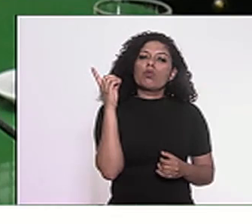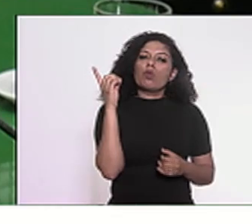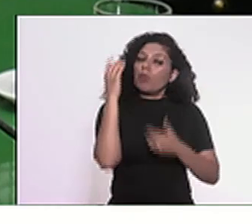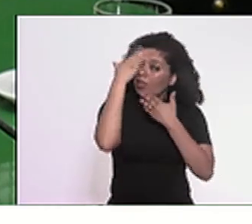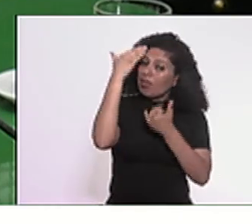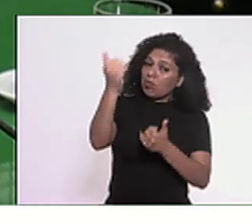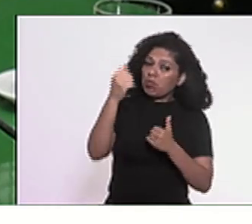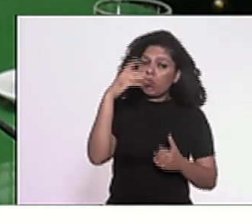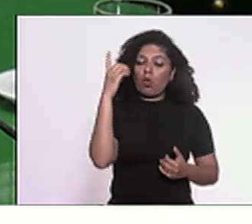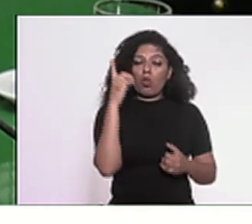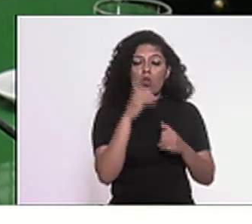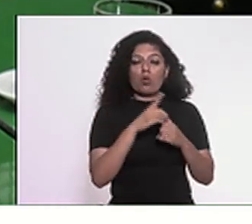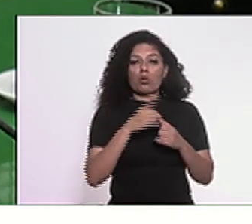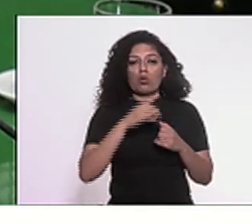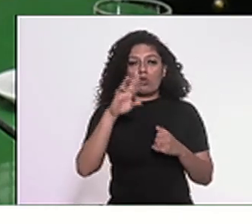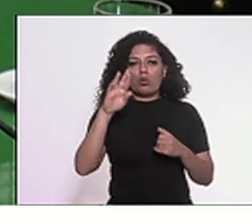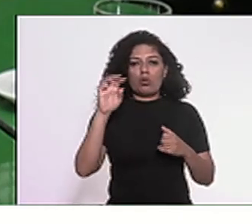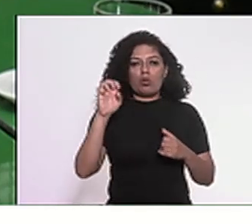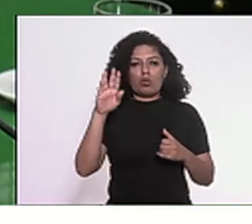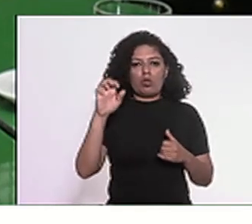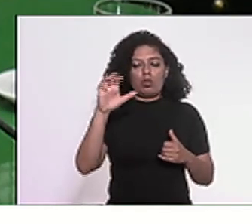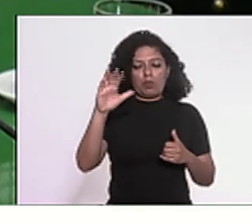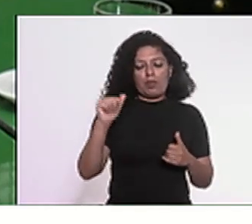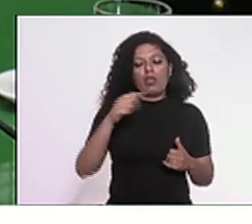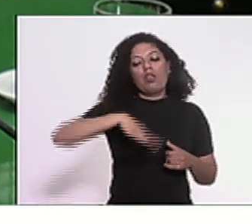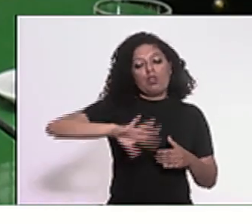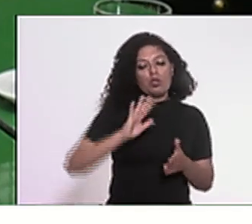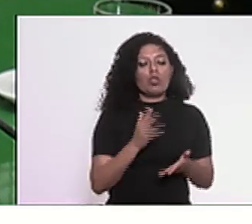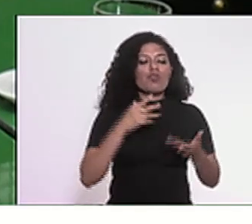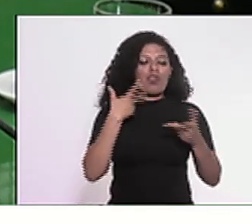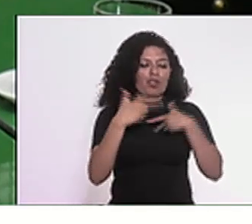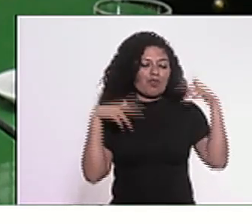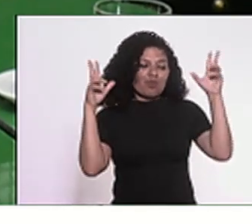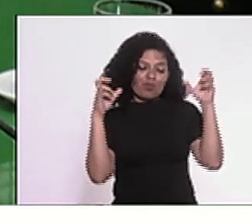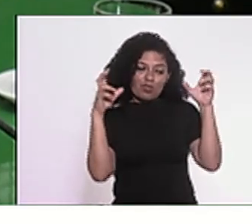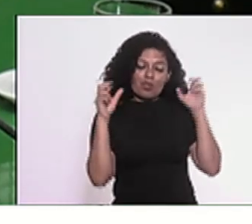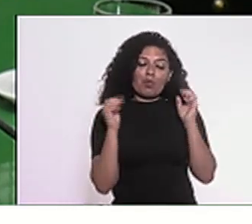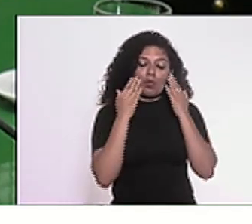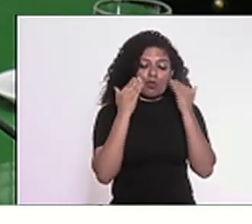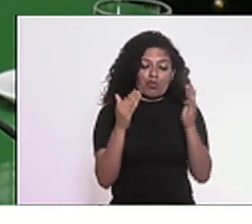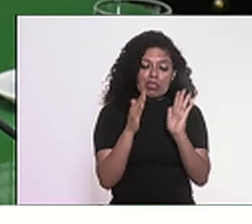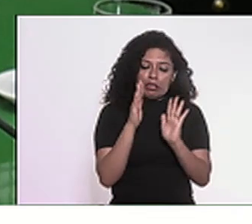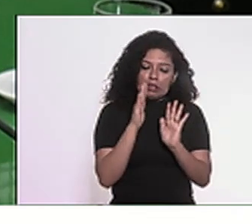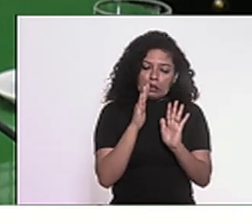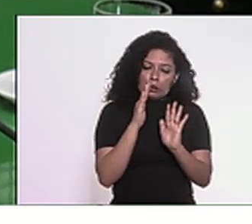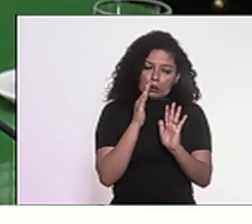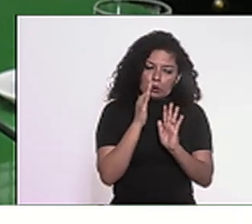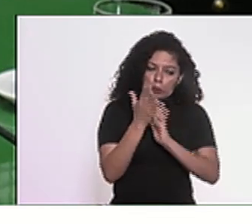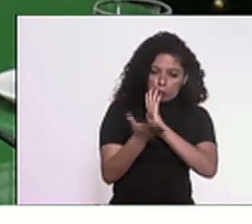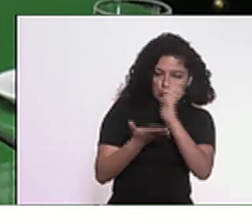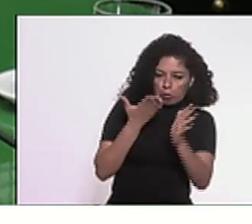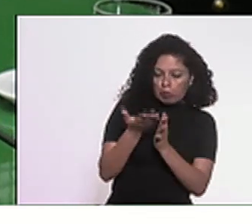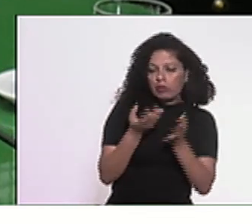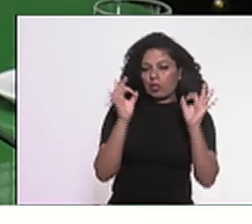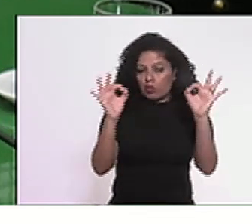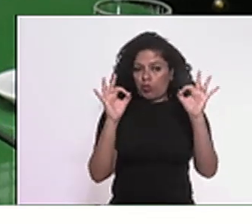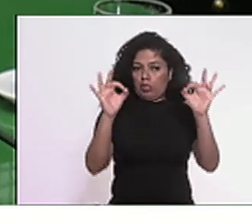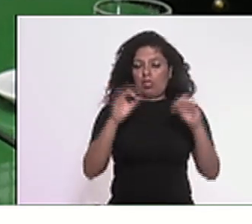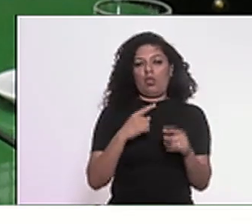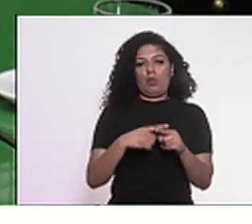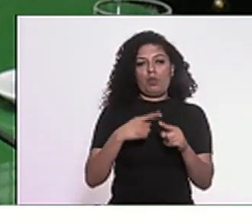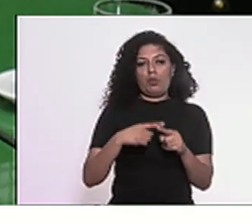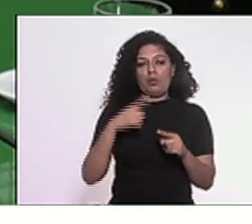a gente tem tratado com muita cautela, né? Porque eu tenho percebido que é uma linha